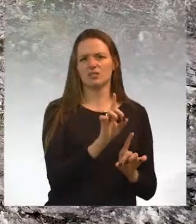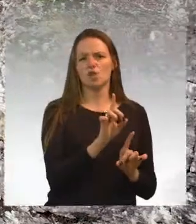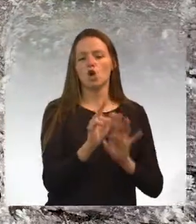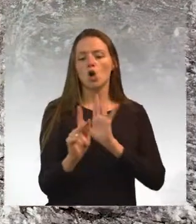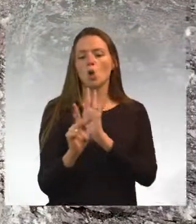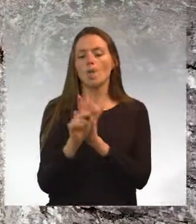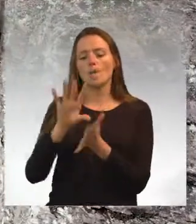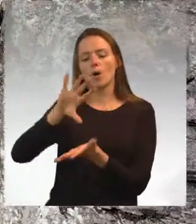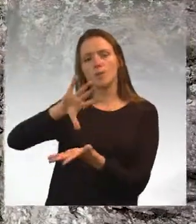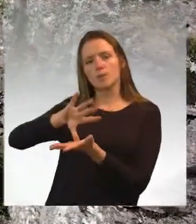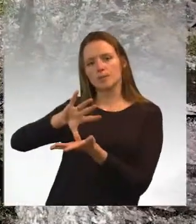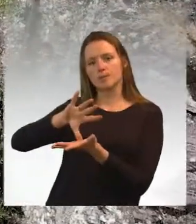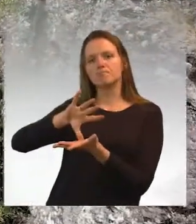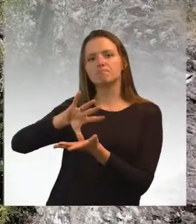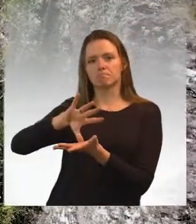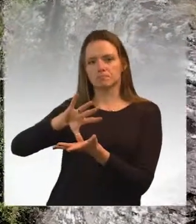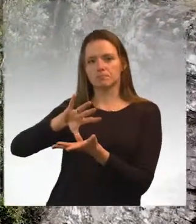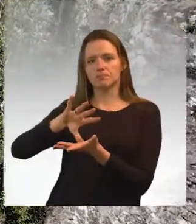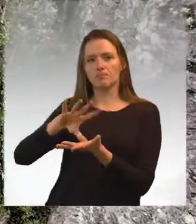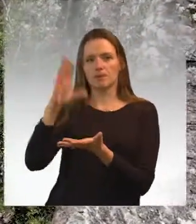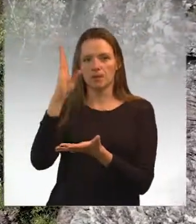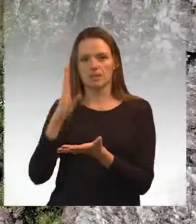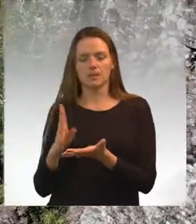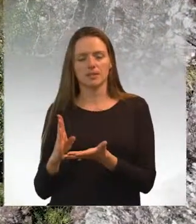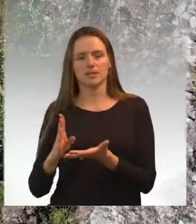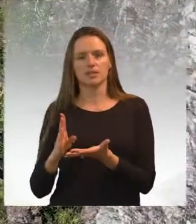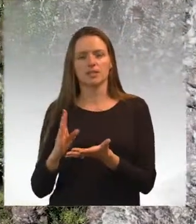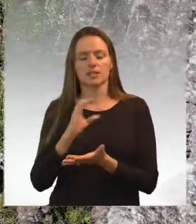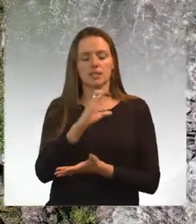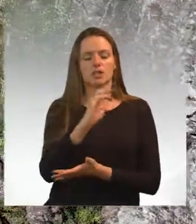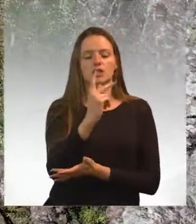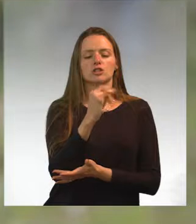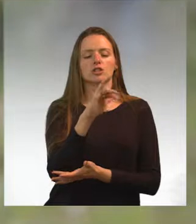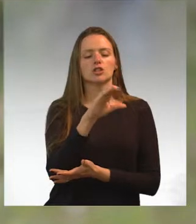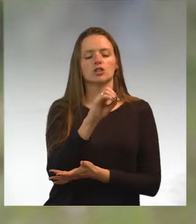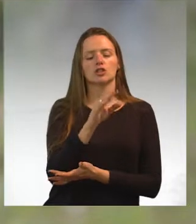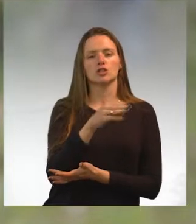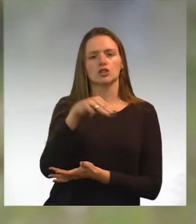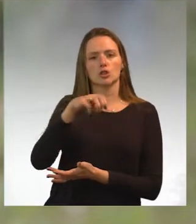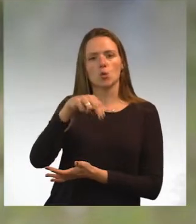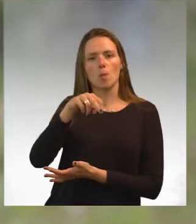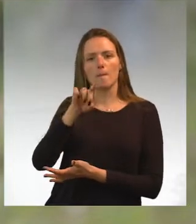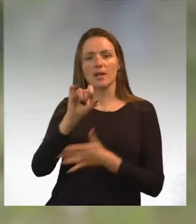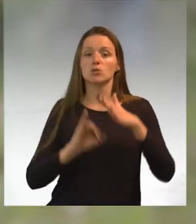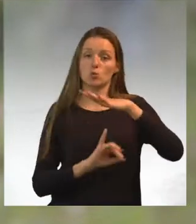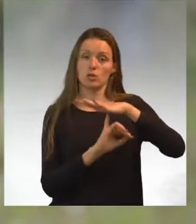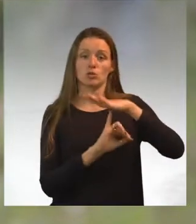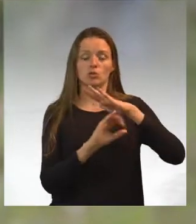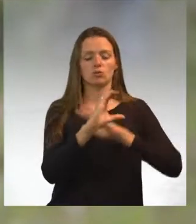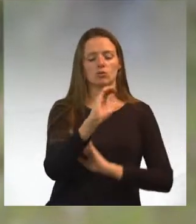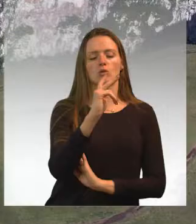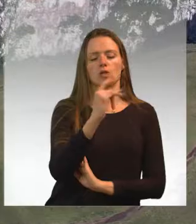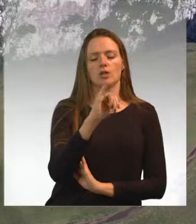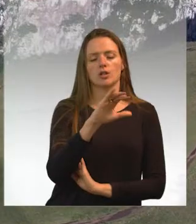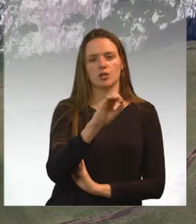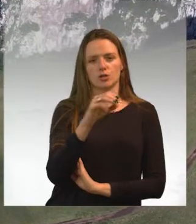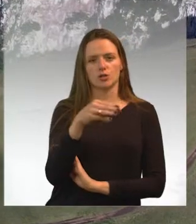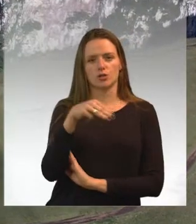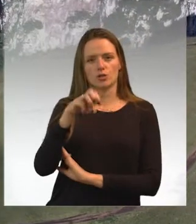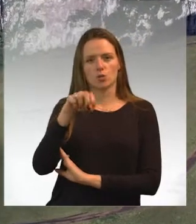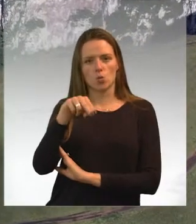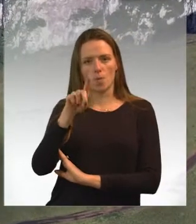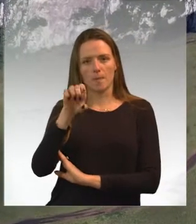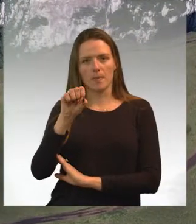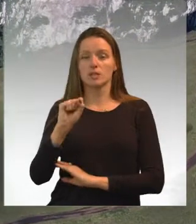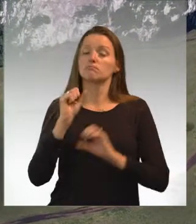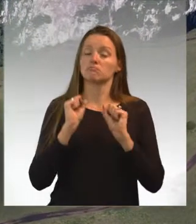Parque Nacional, o próprio Chico Mendes podia, Instituto Chico Mendes, podia